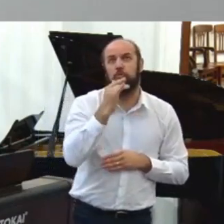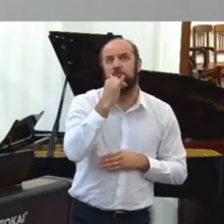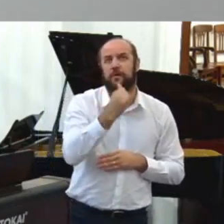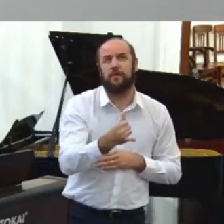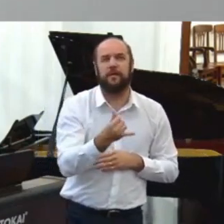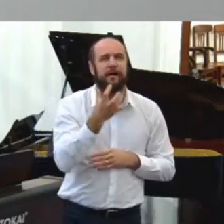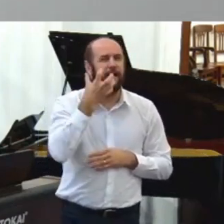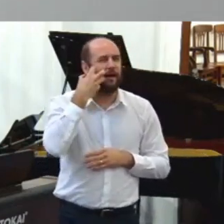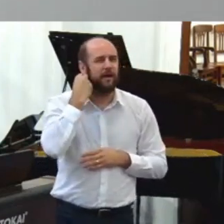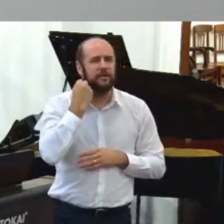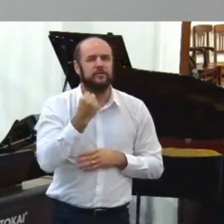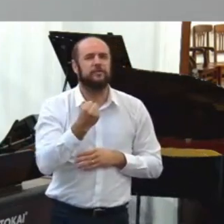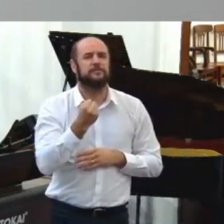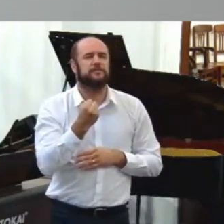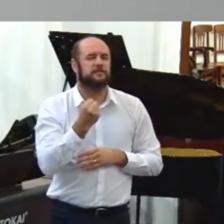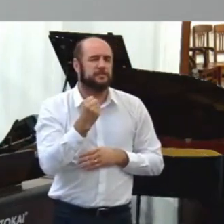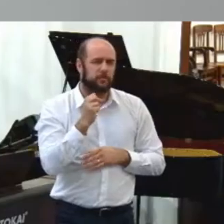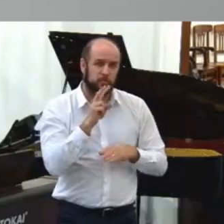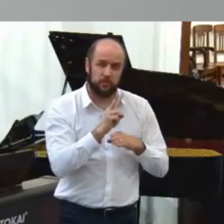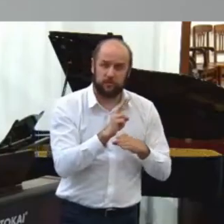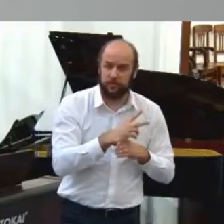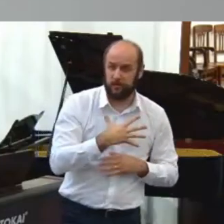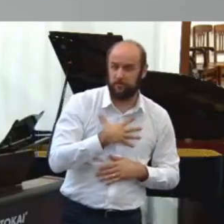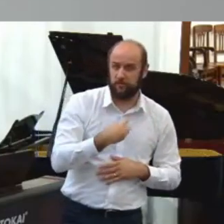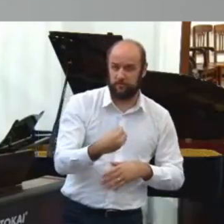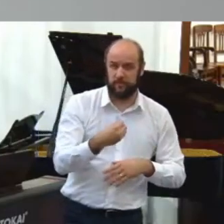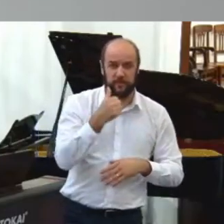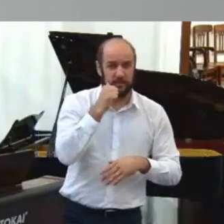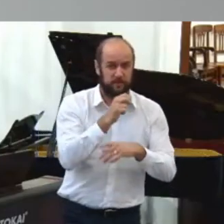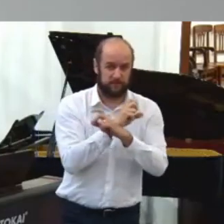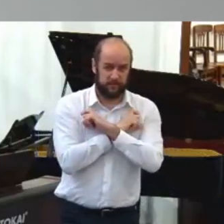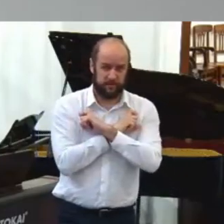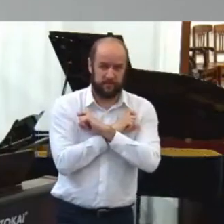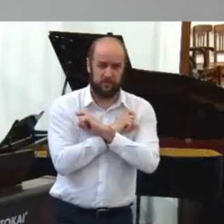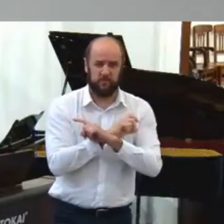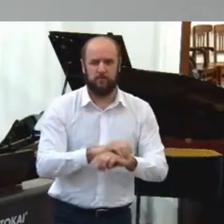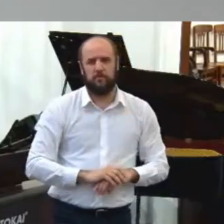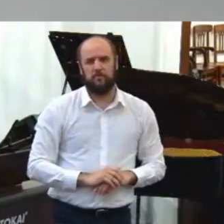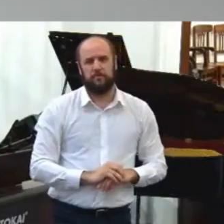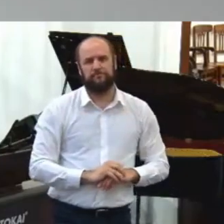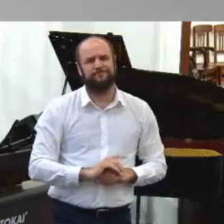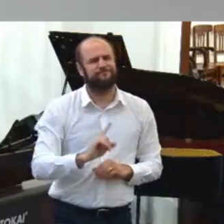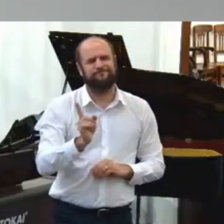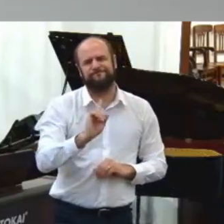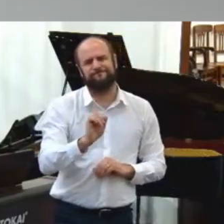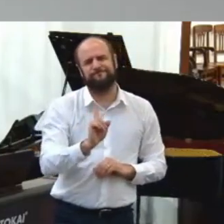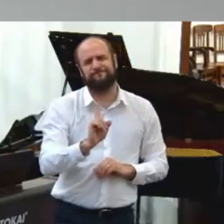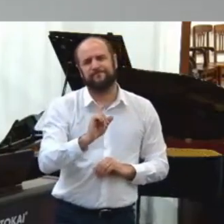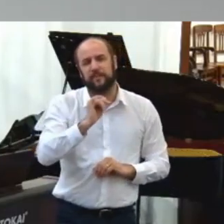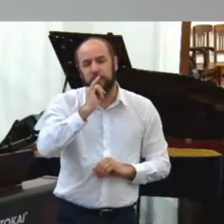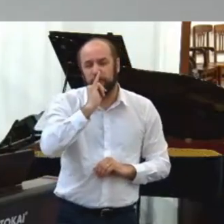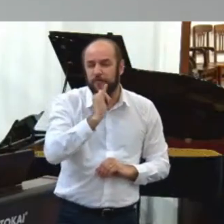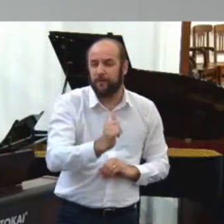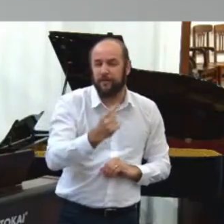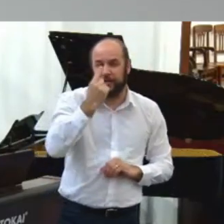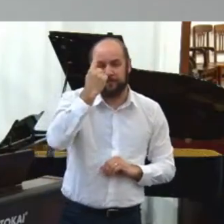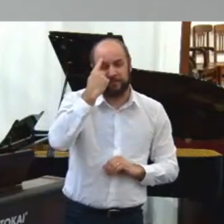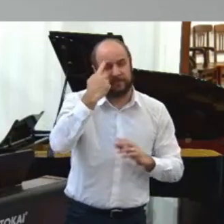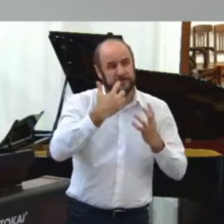da adoção impressionante da filha de Faraó, desse homem. Essa é uma passagem